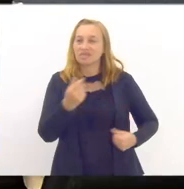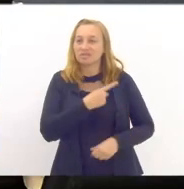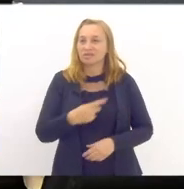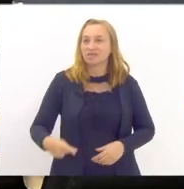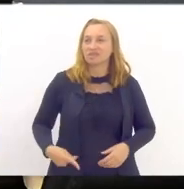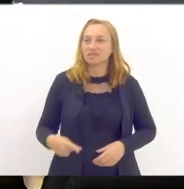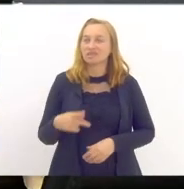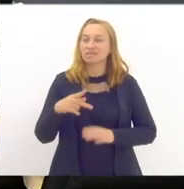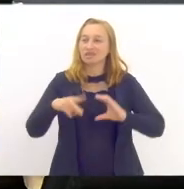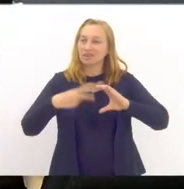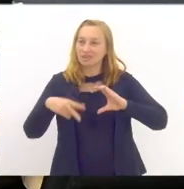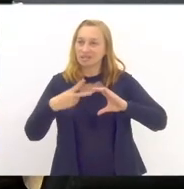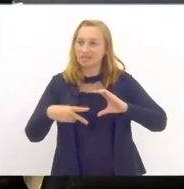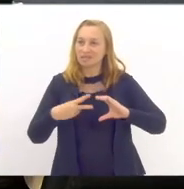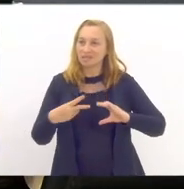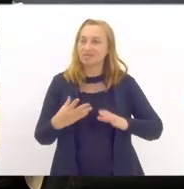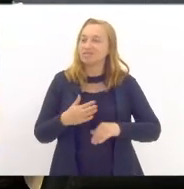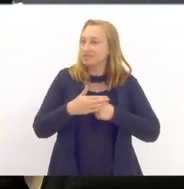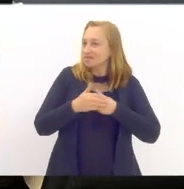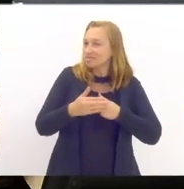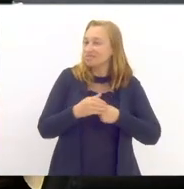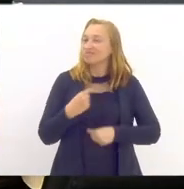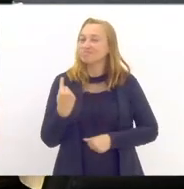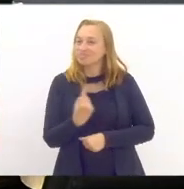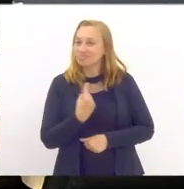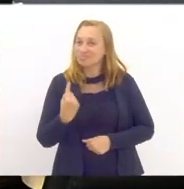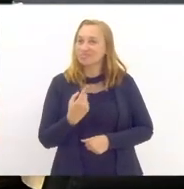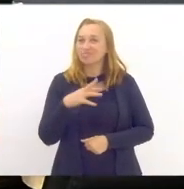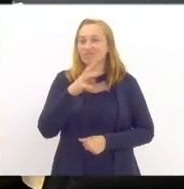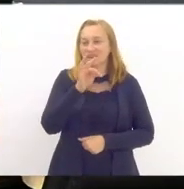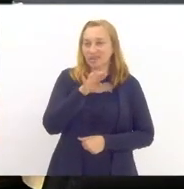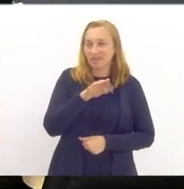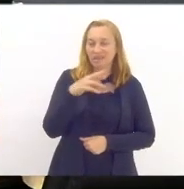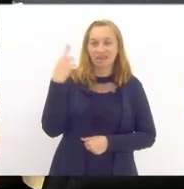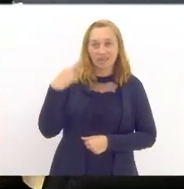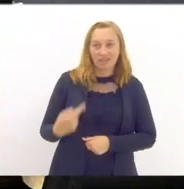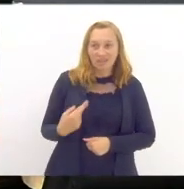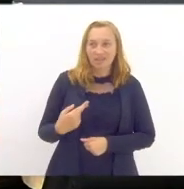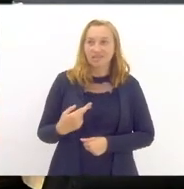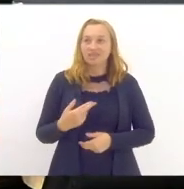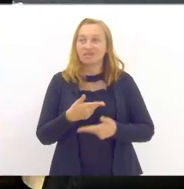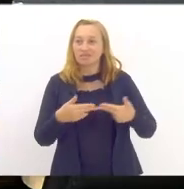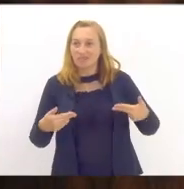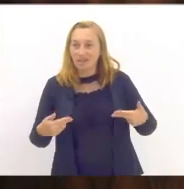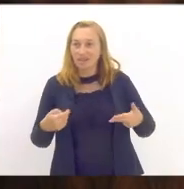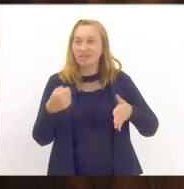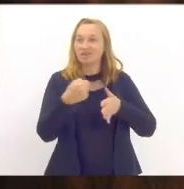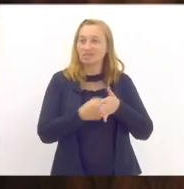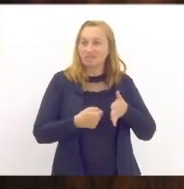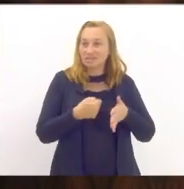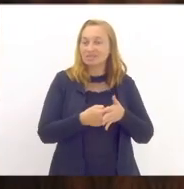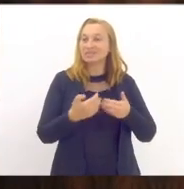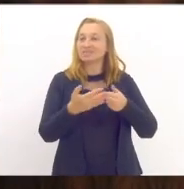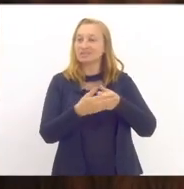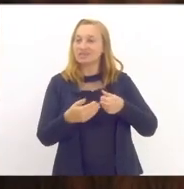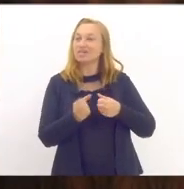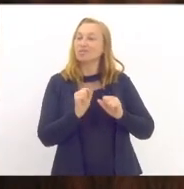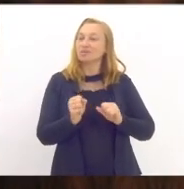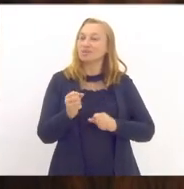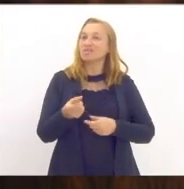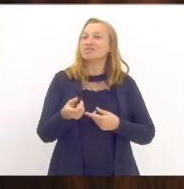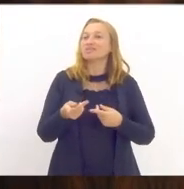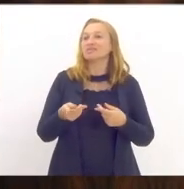Câmara, com todo o nosso carinho. Renata, querida amiga, quantos embates e quanta delicadeza pudemos trocar aqui